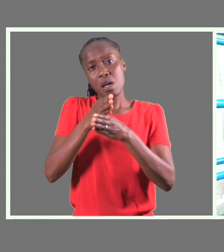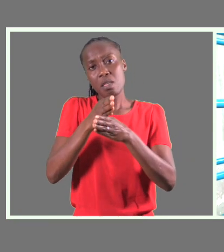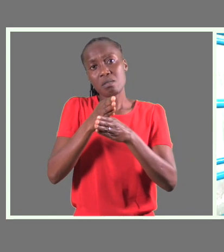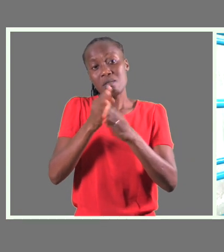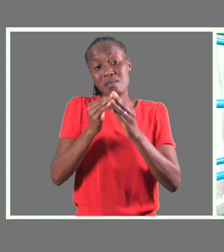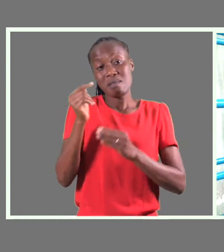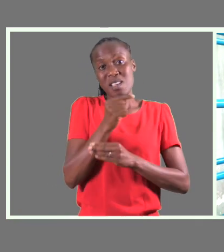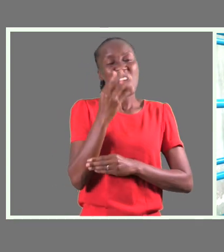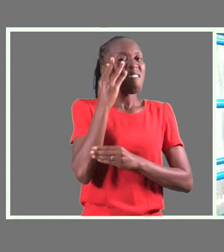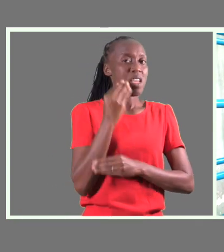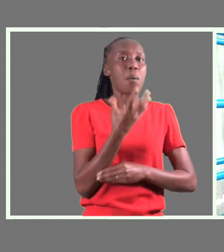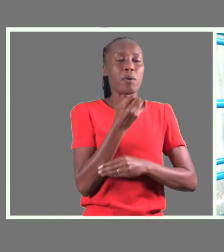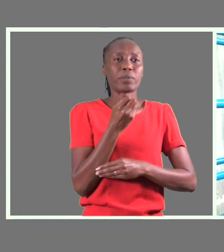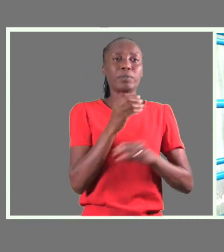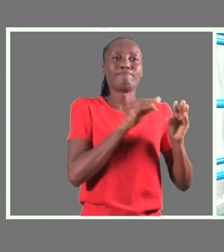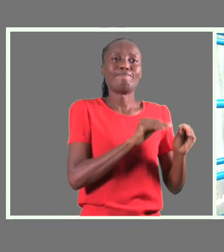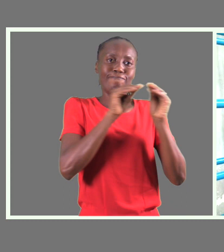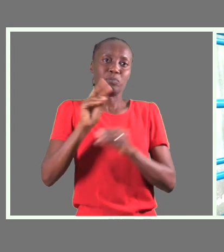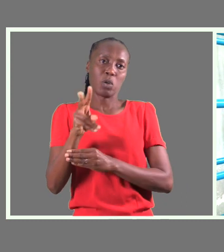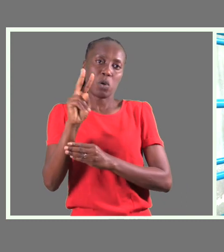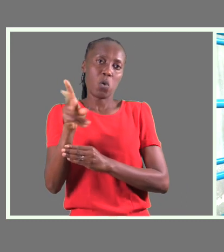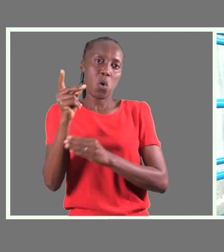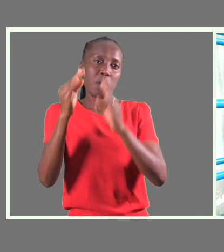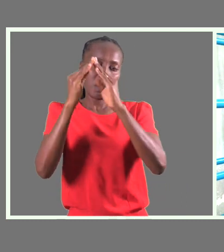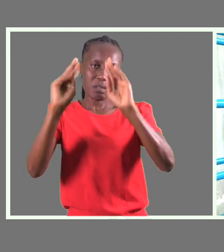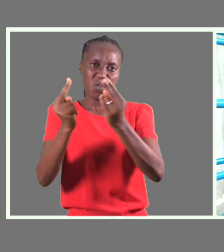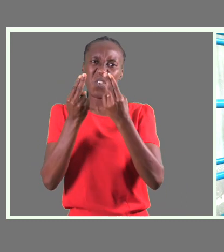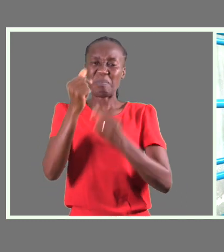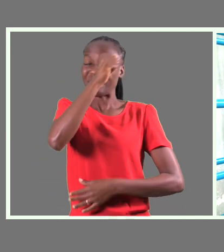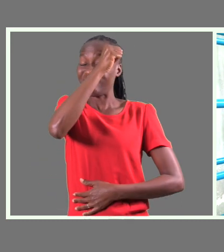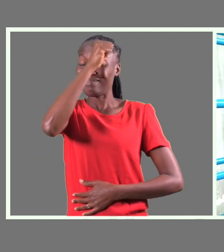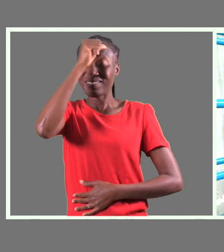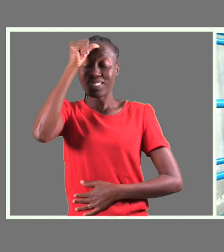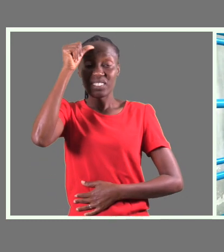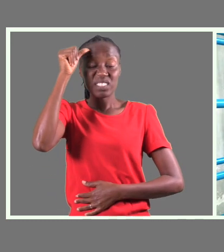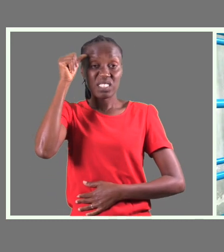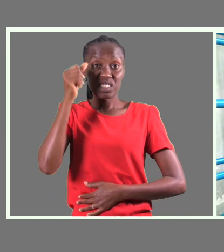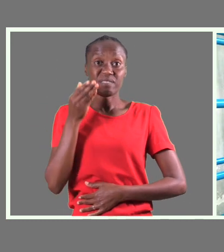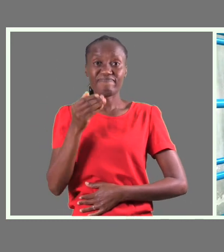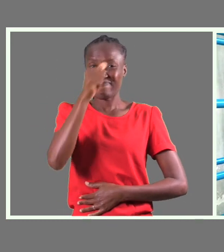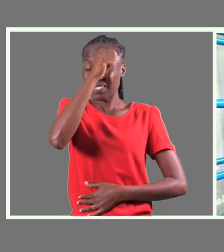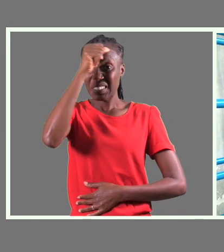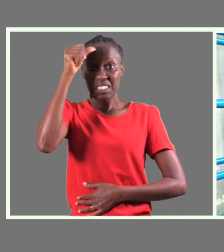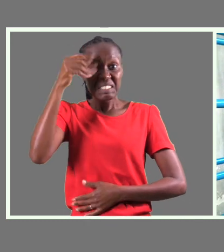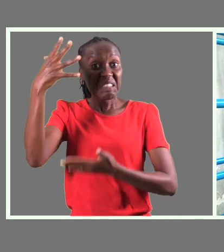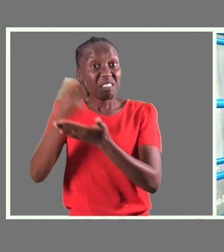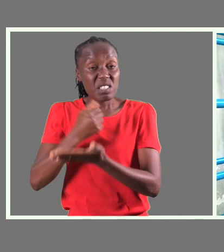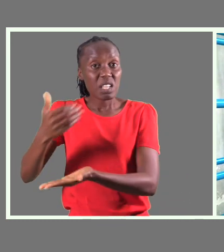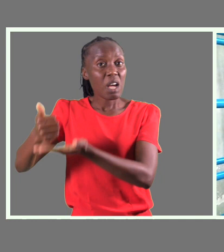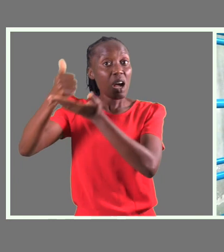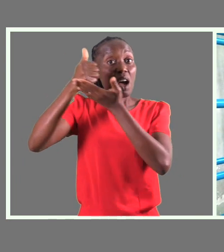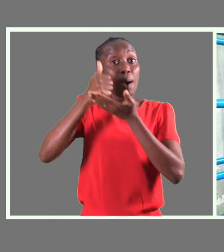não é fácil conseguir um apoio ou encarrear fundo através do meu negócio.